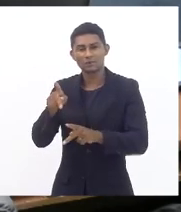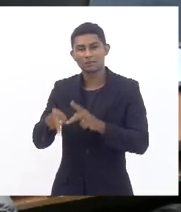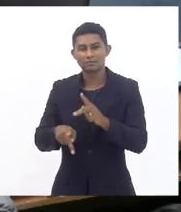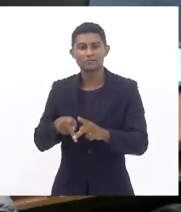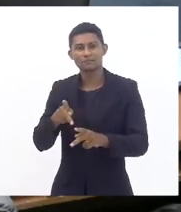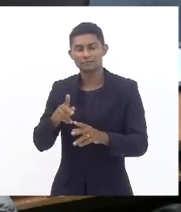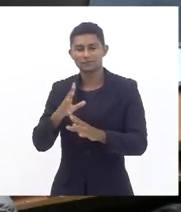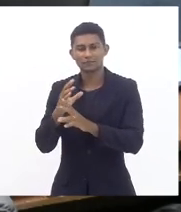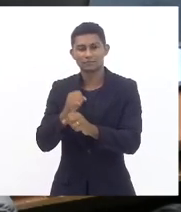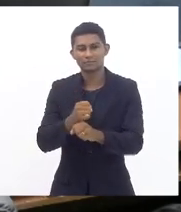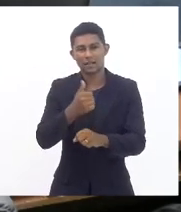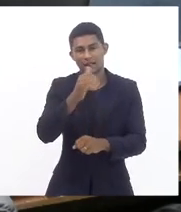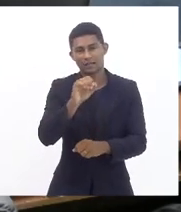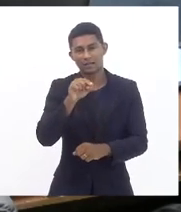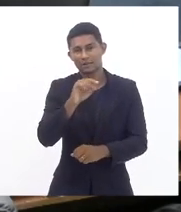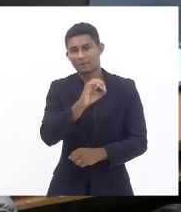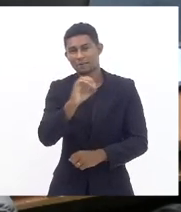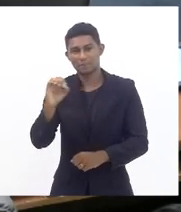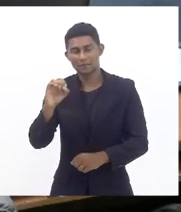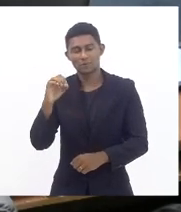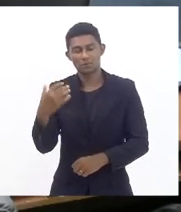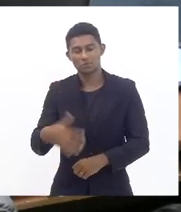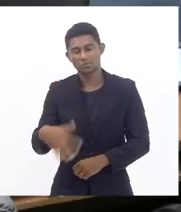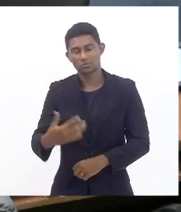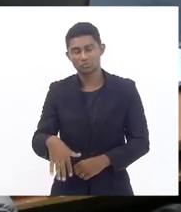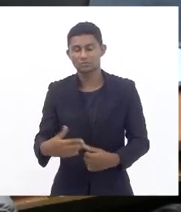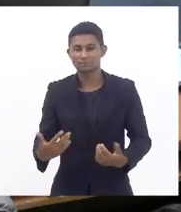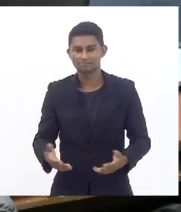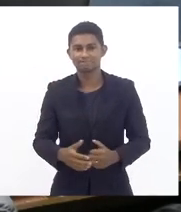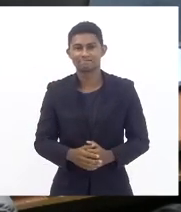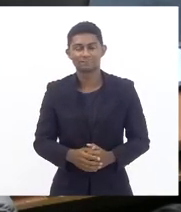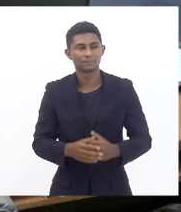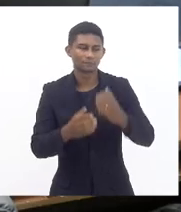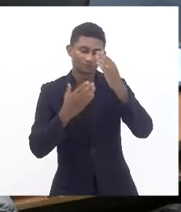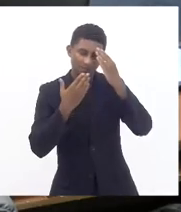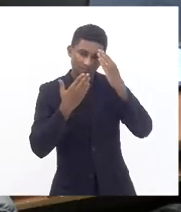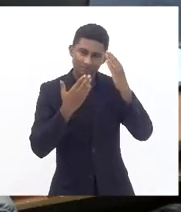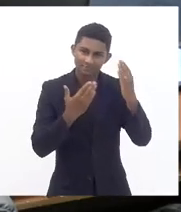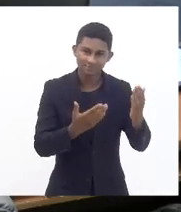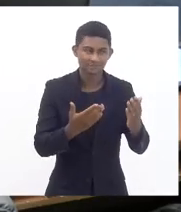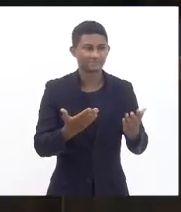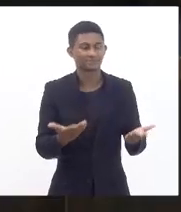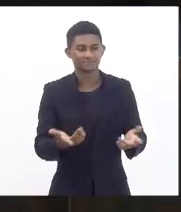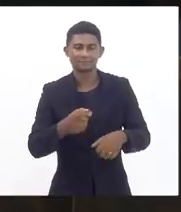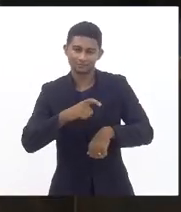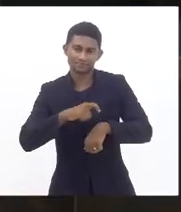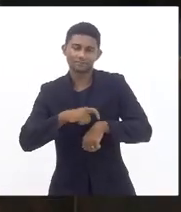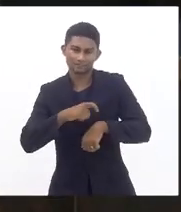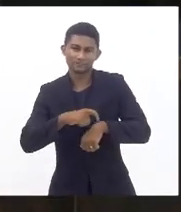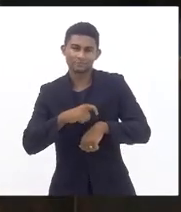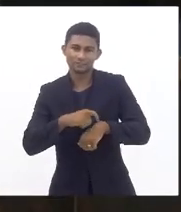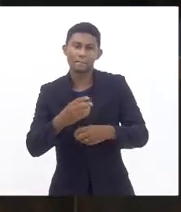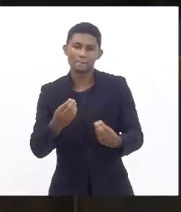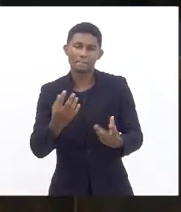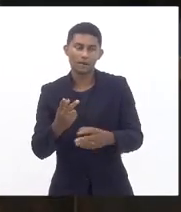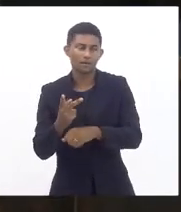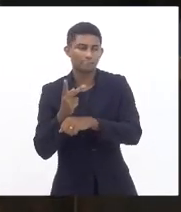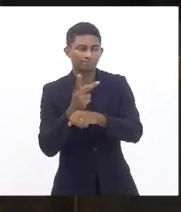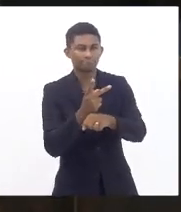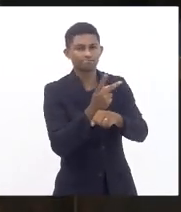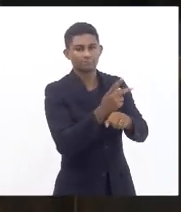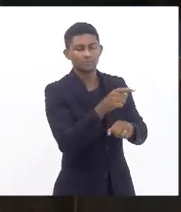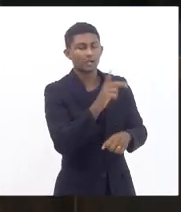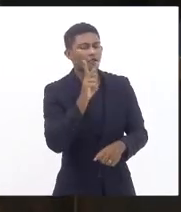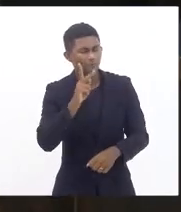mandatos. 8 mandatos, Marta, não é brincadeira, né? Bem, gente, obrigado aí pela disposição do tempo, pelas homenagens. O vereador vai